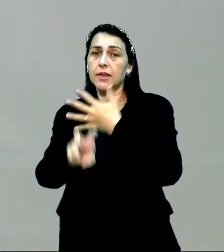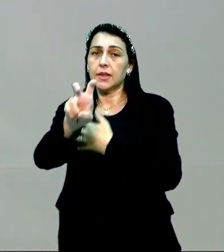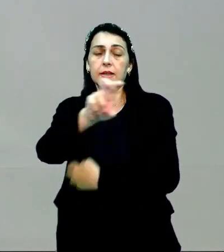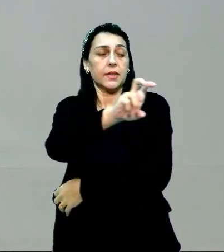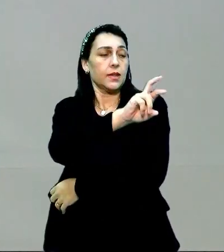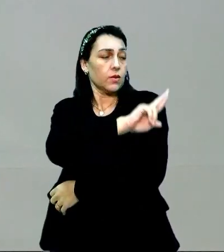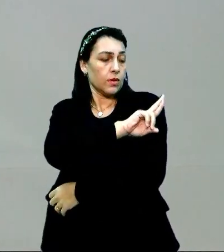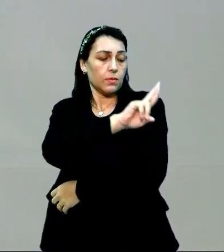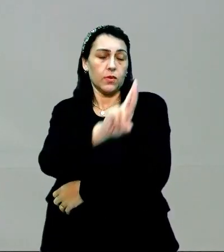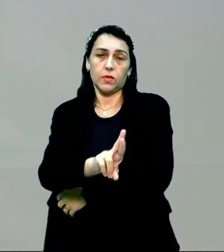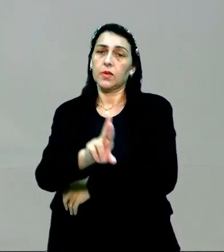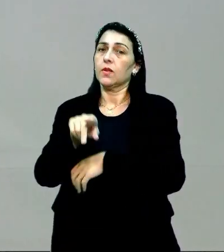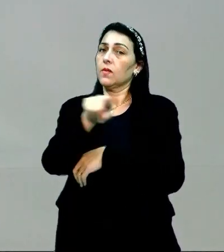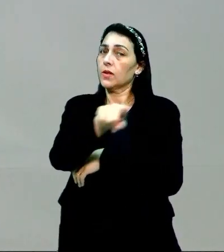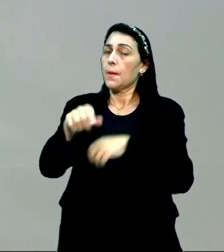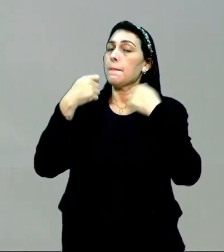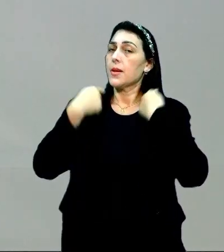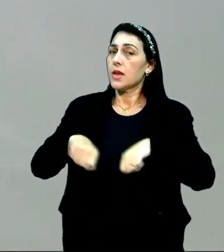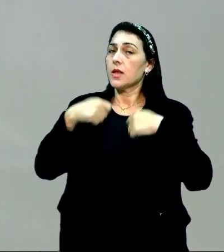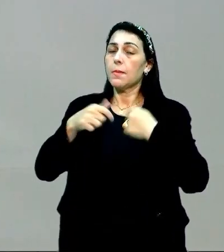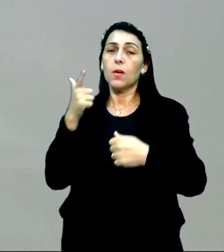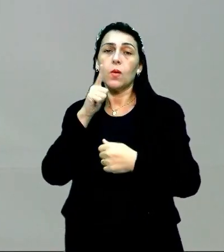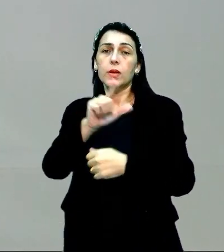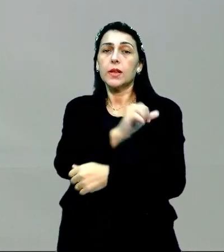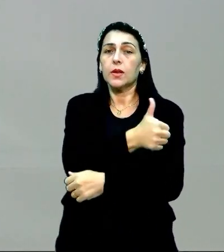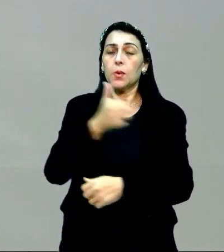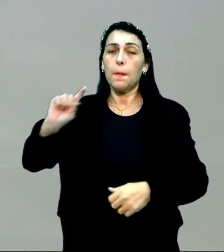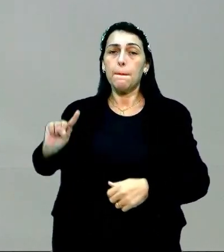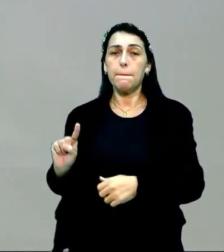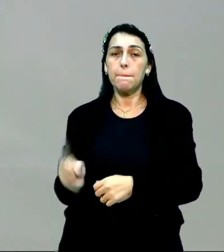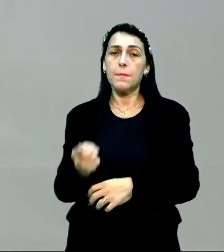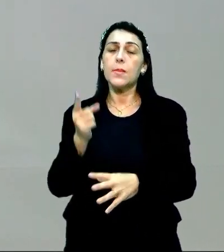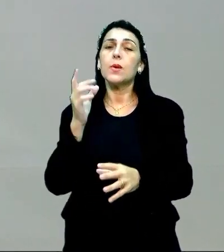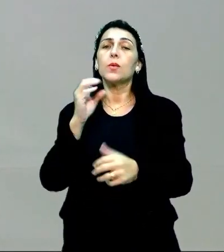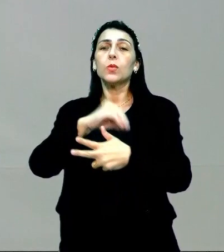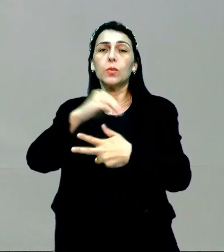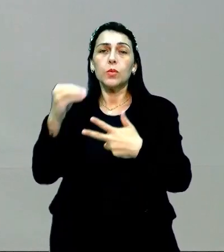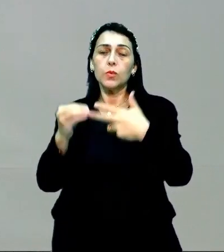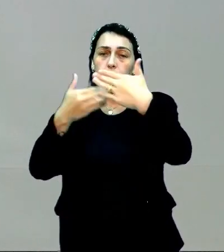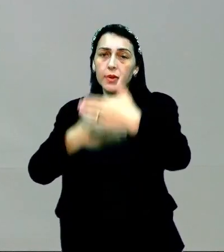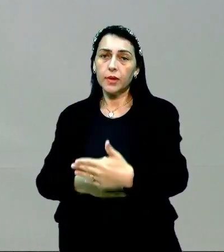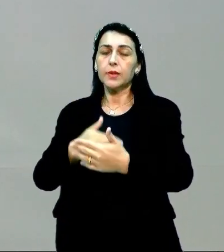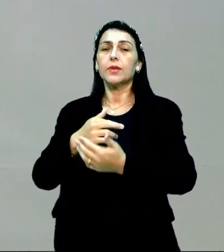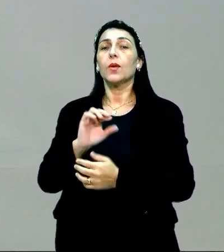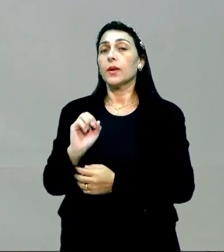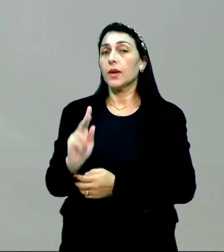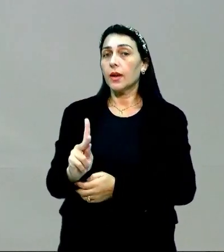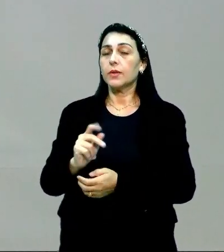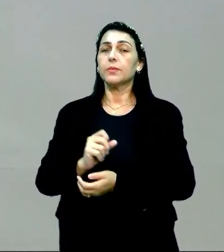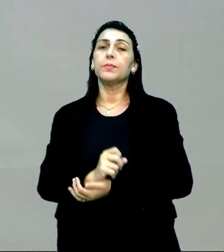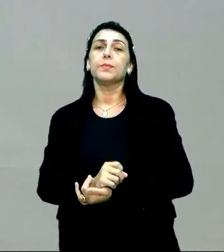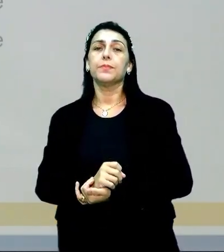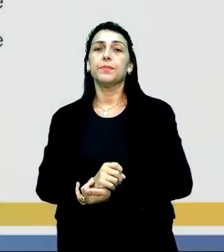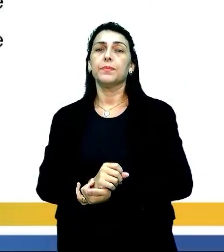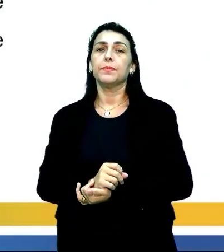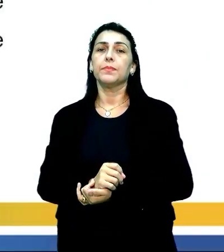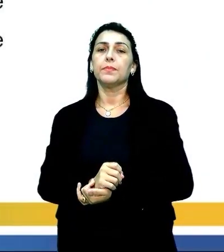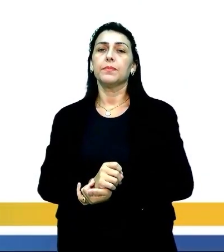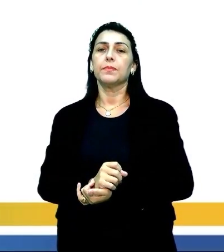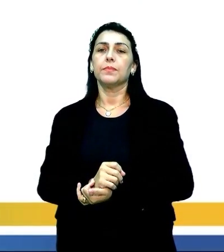competências, aquelas que você necessita para alcançar os 1000 pontos que você vai tirar na prova do Enem, ok? Vamos